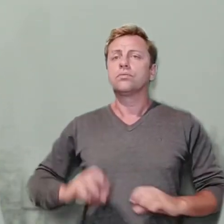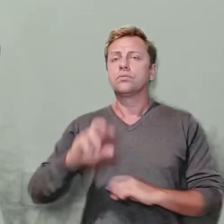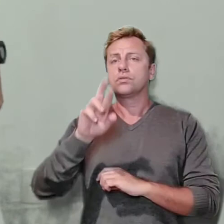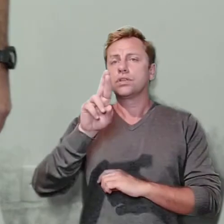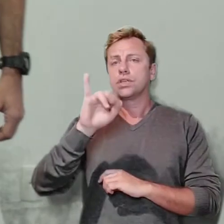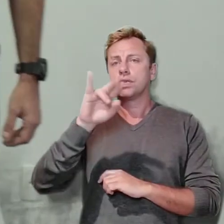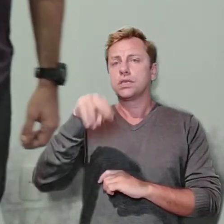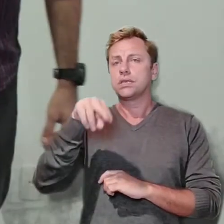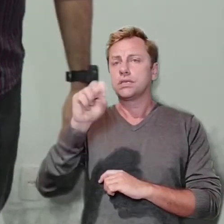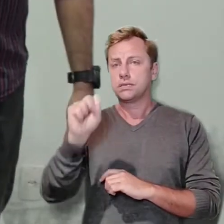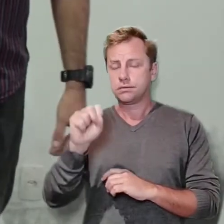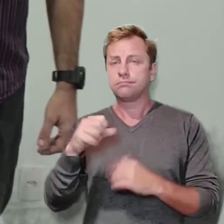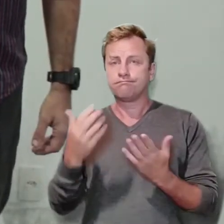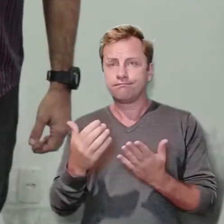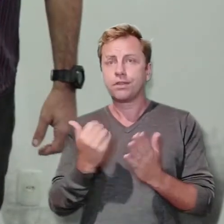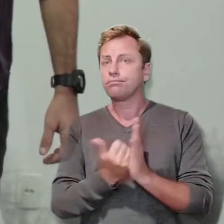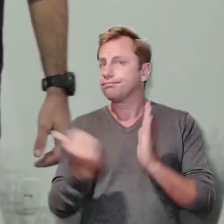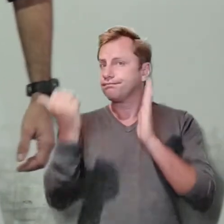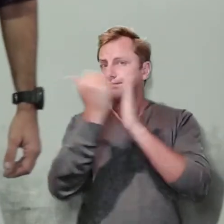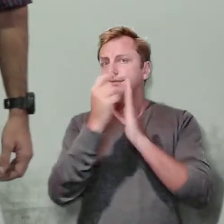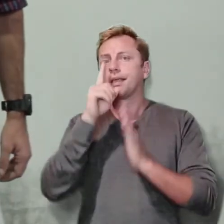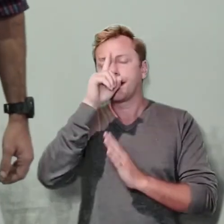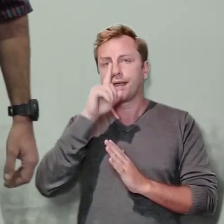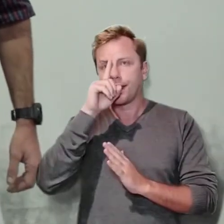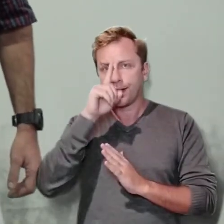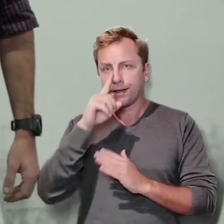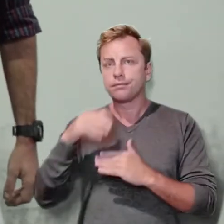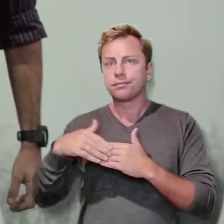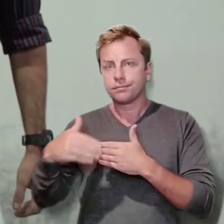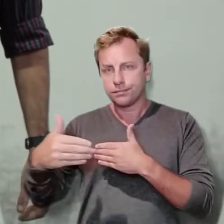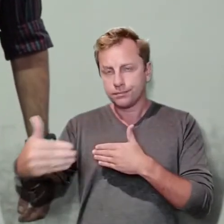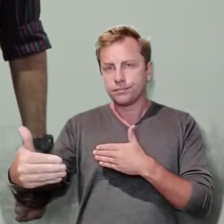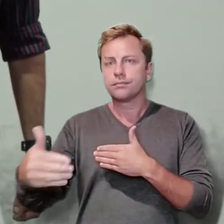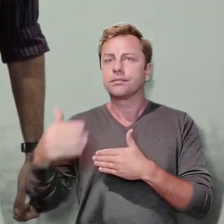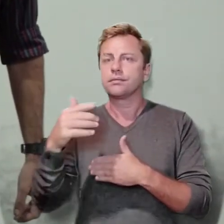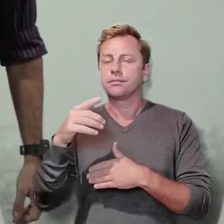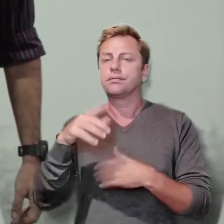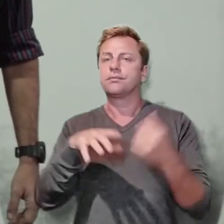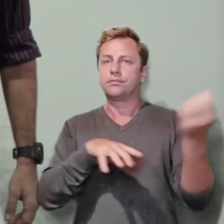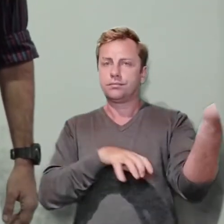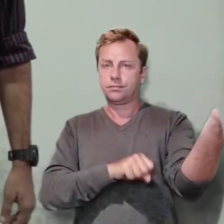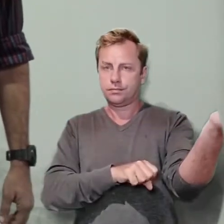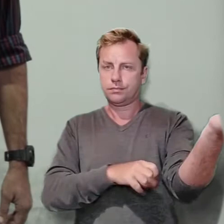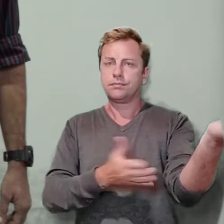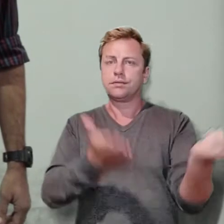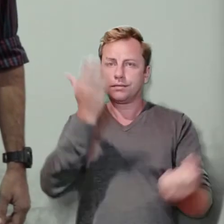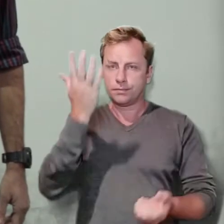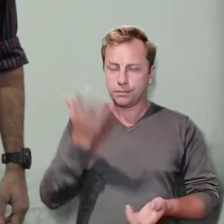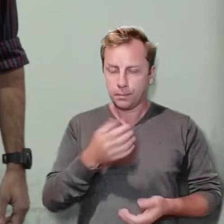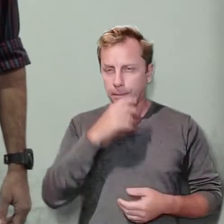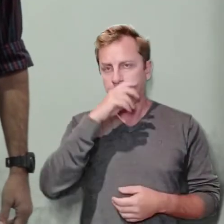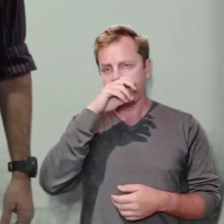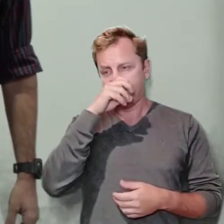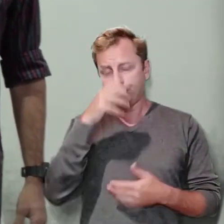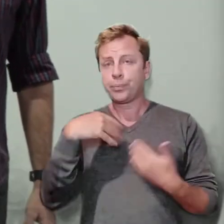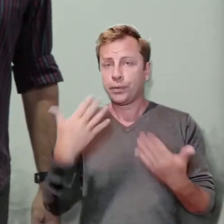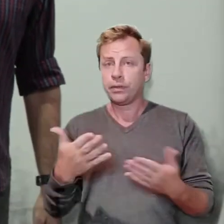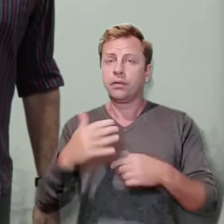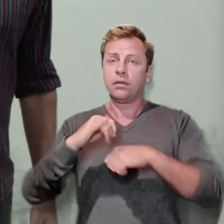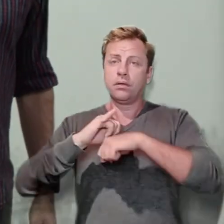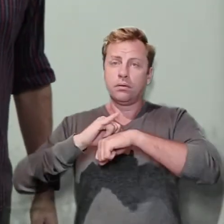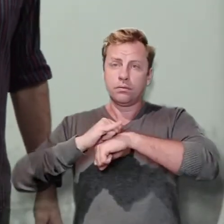também o funcionamento dos nossos rins, que agrava mais ainda o processo de hipertensão.